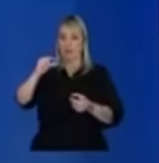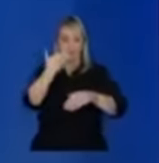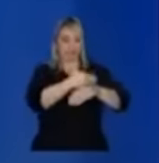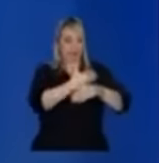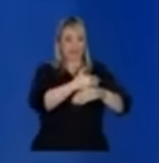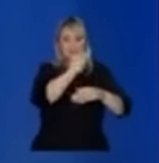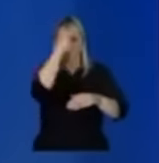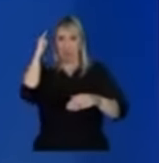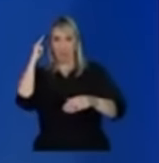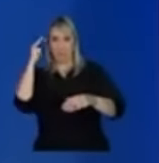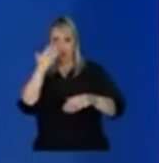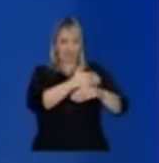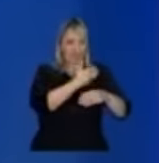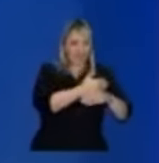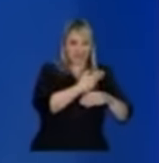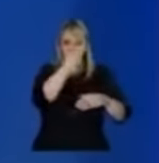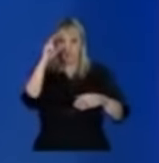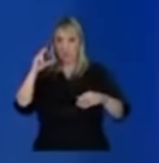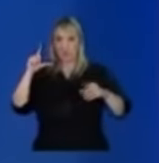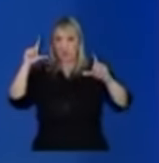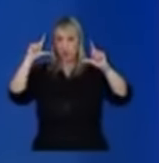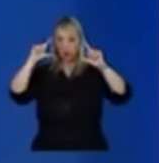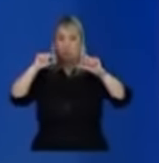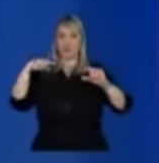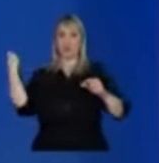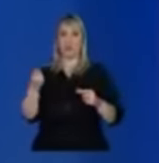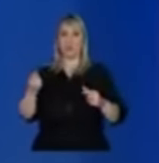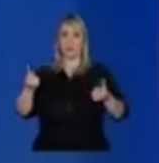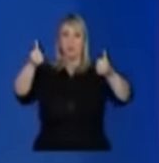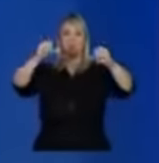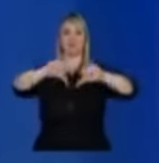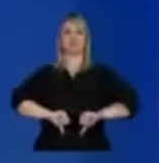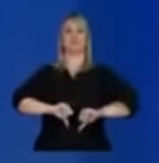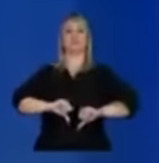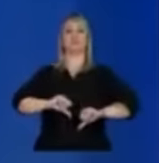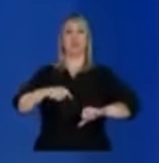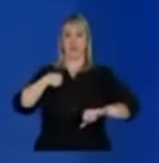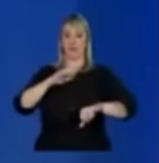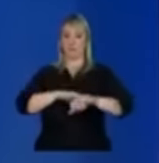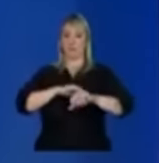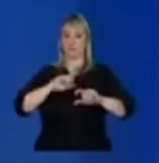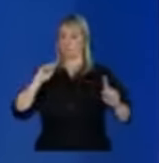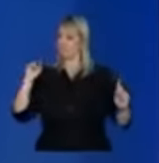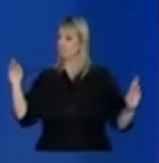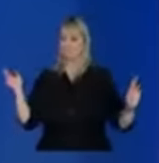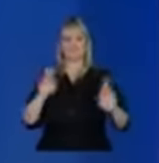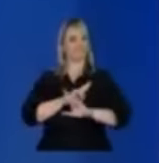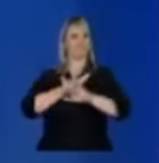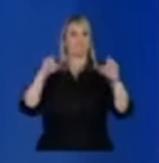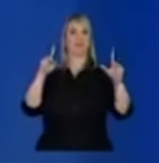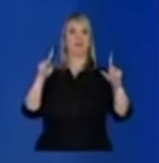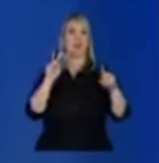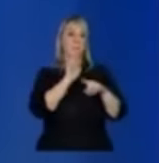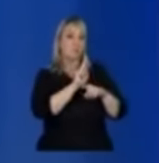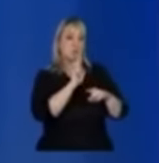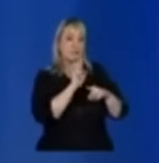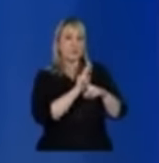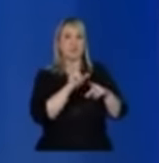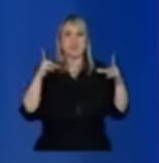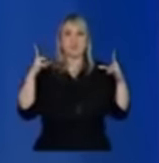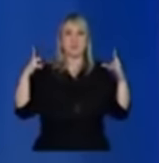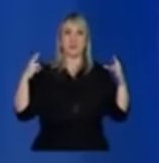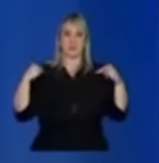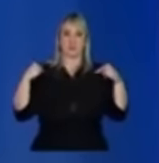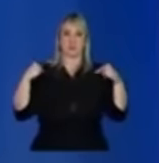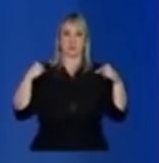táxi, Uber, até que todo mundo foi à falência. E isso eu não quero. O que eu vou fazer aqui é o contrário, é proteger os motoristas do Uber.